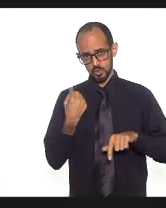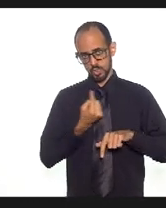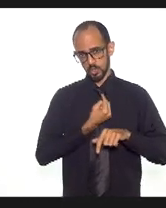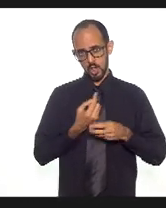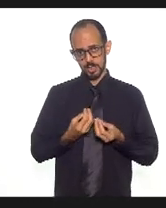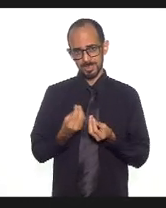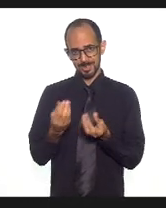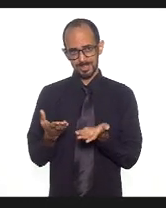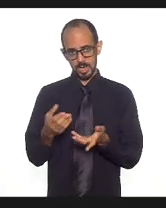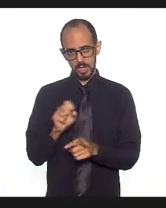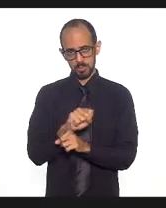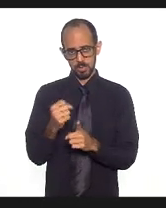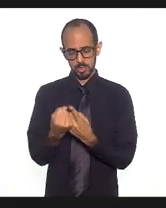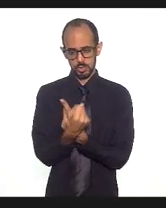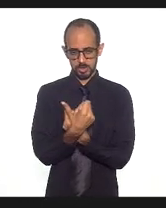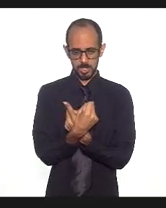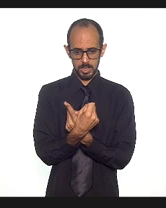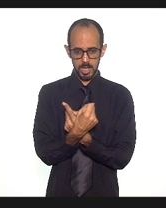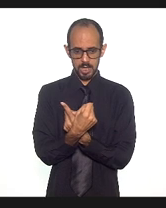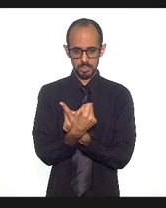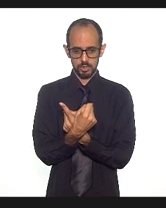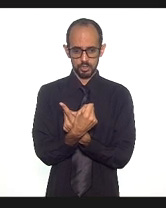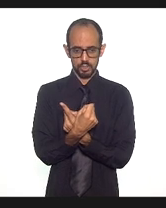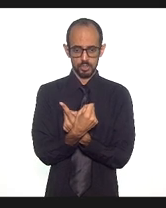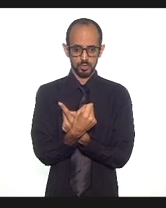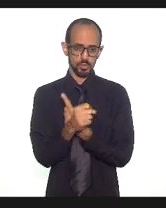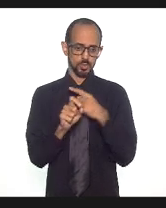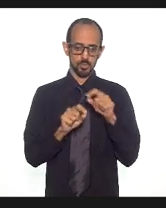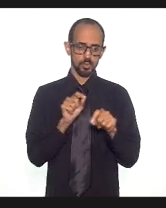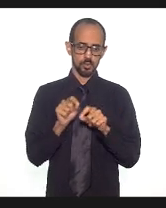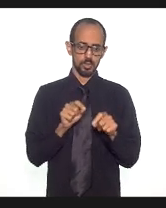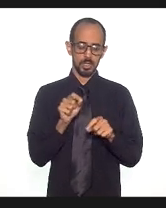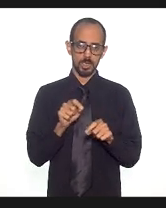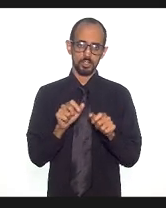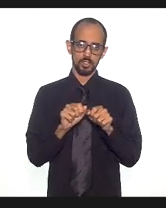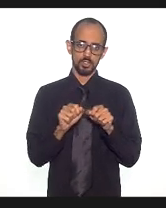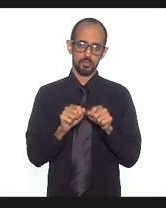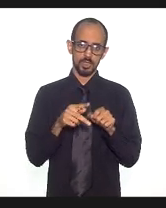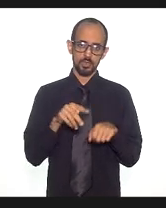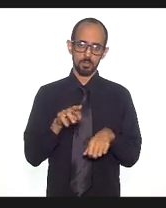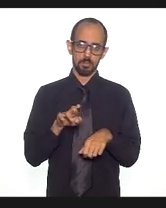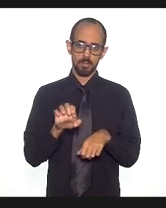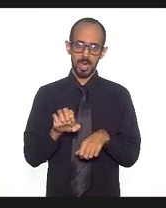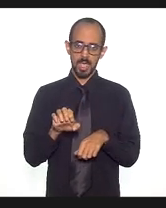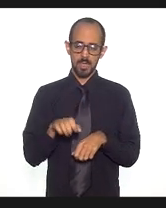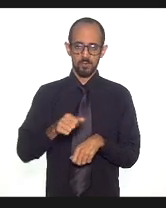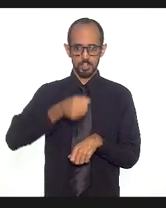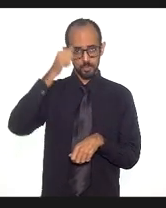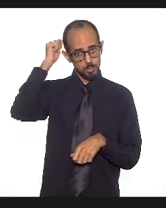gente acabou de fazer a liberação tanto do pré-vestibular social, né,